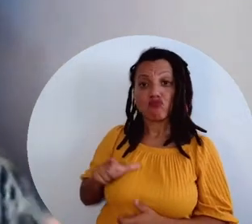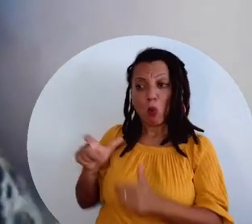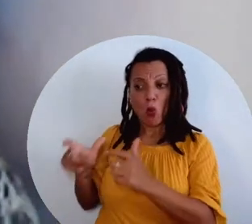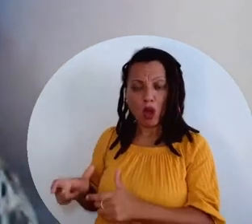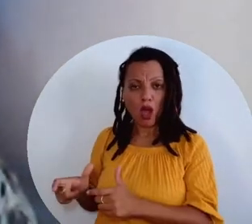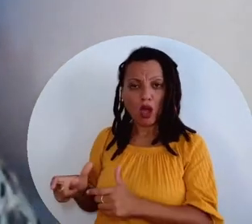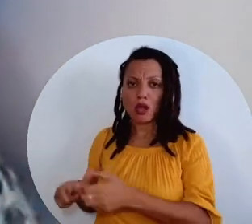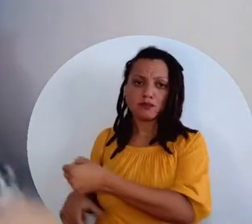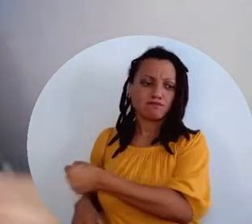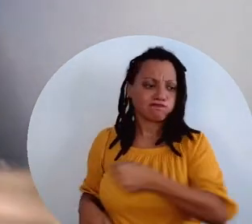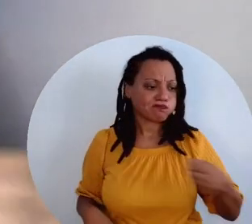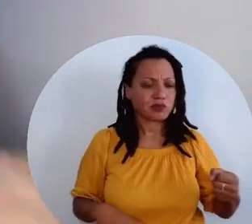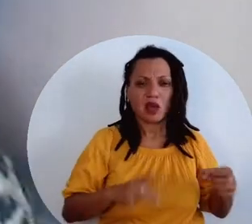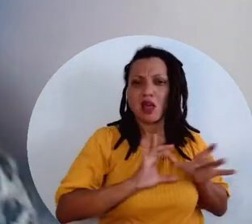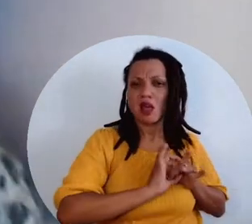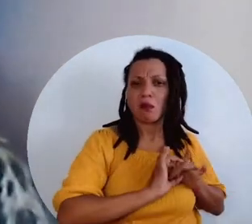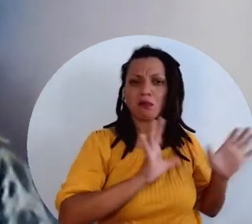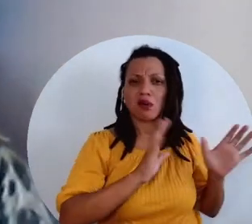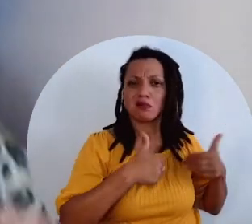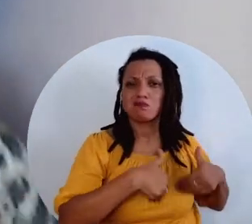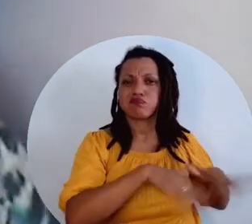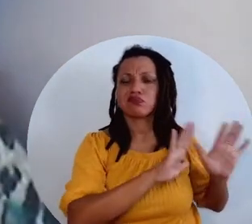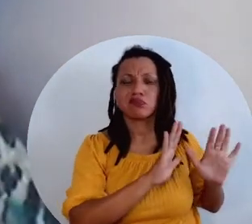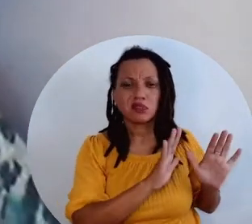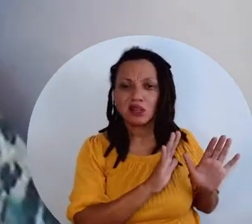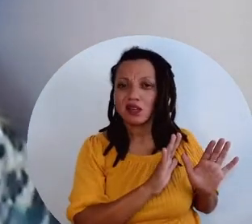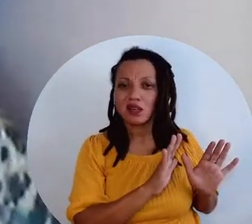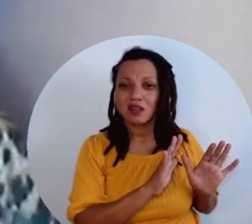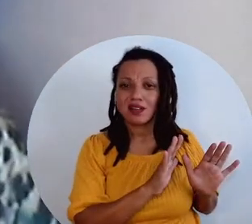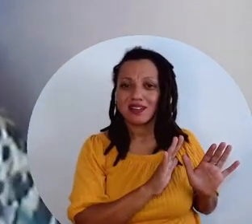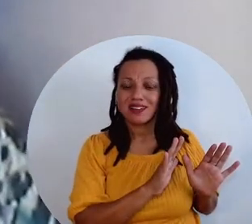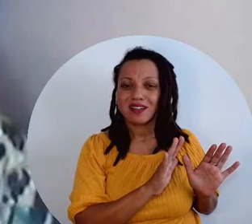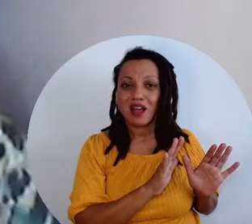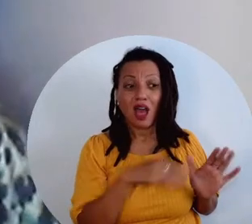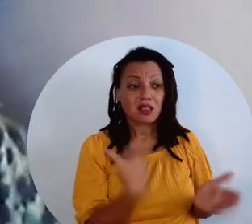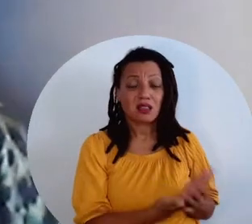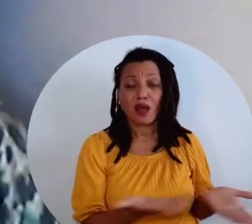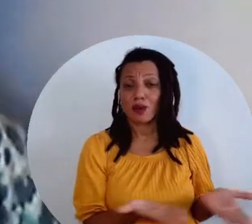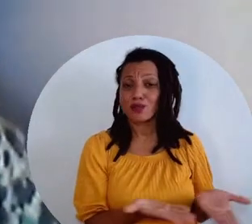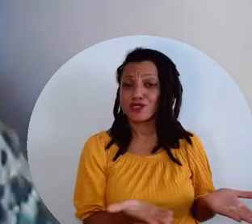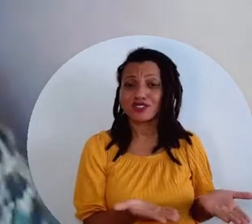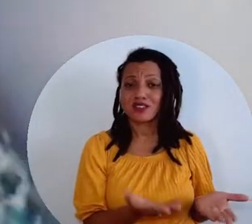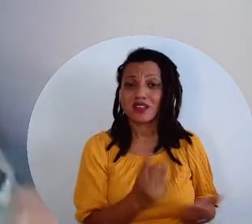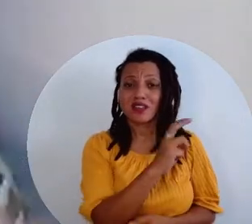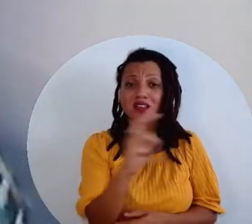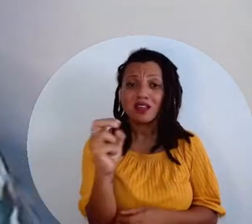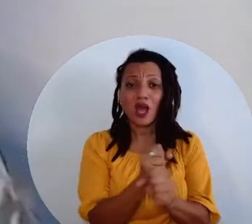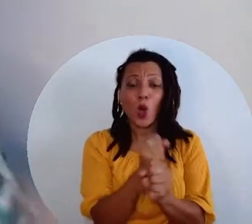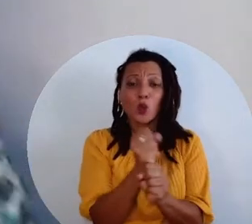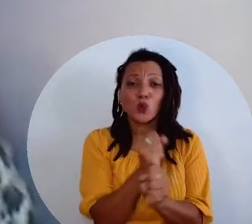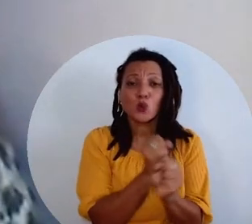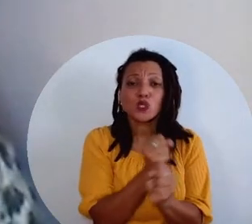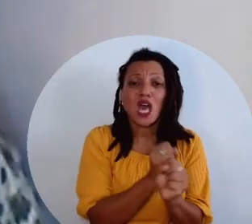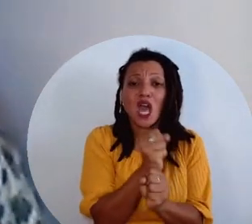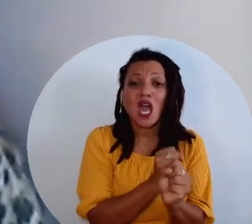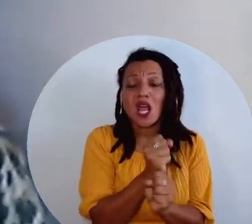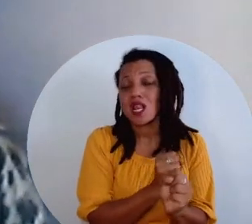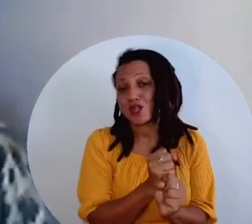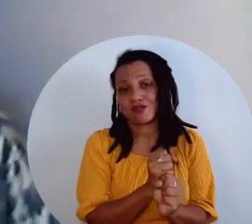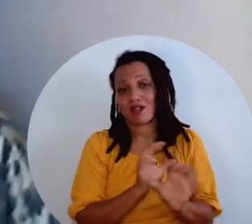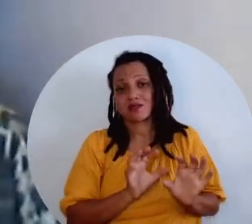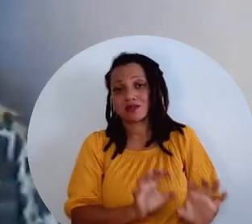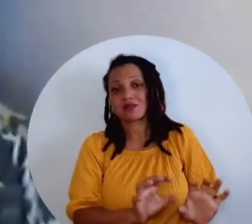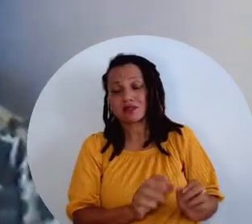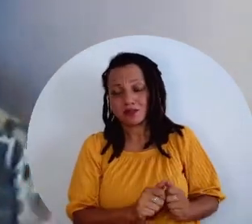na América, para sua desgraça, e, né, e para a gente estar sendo perpétua, porque já são 500 anos